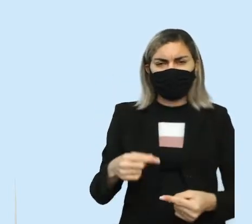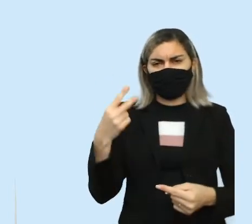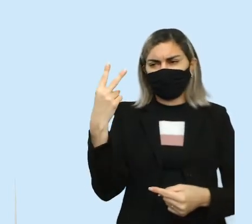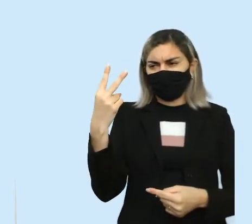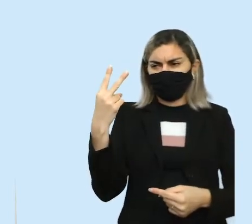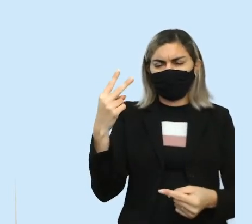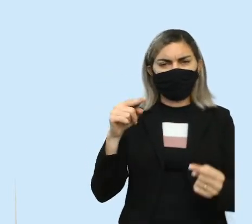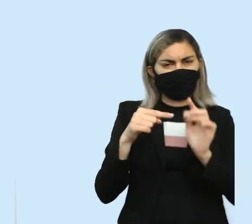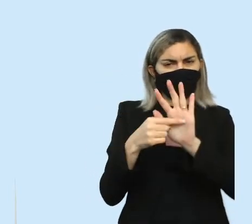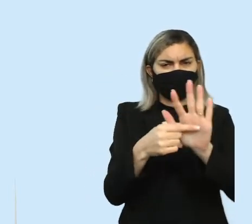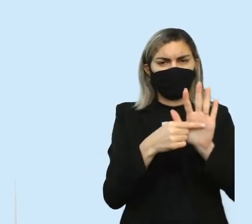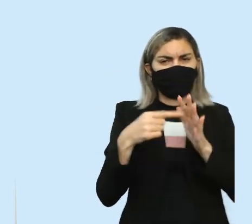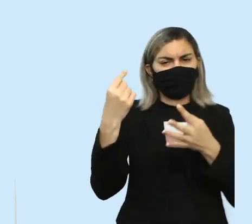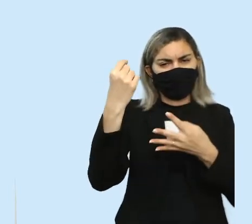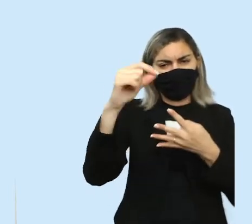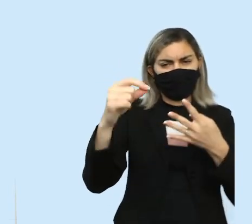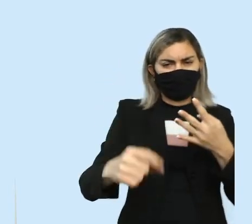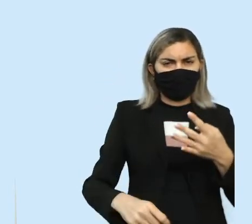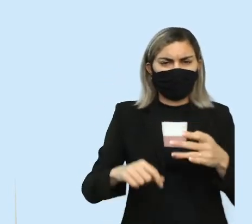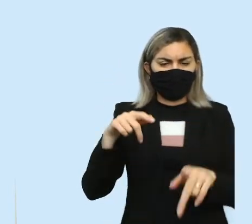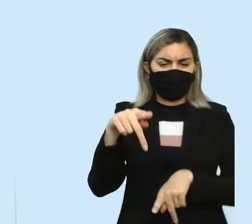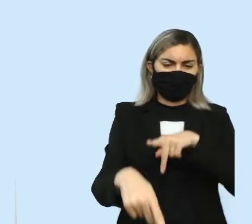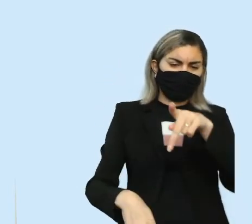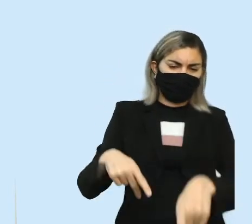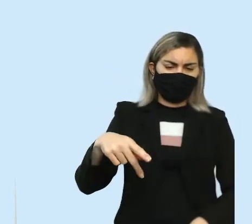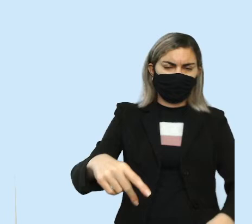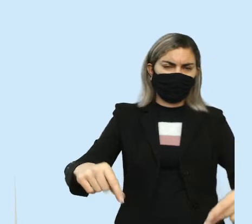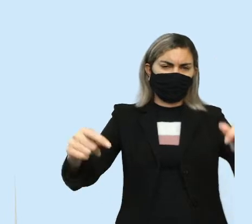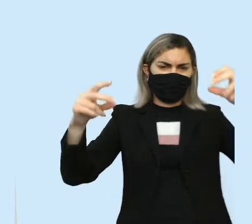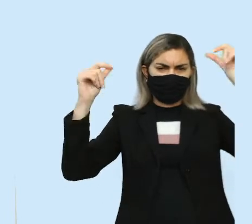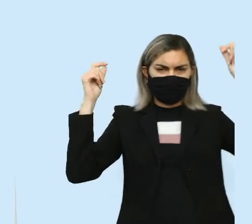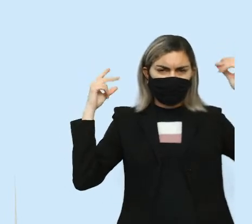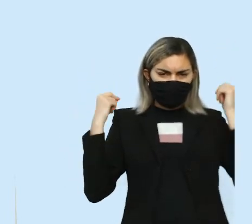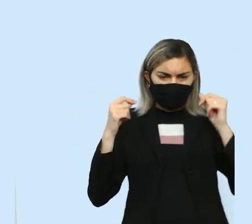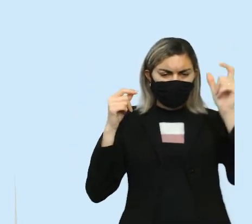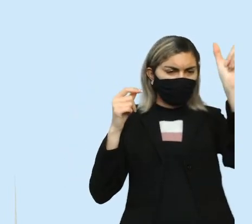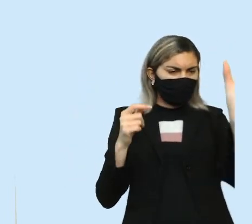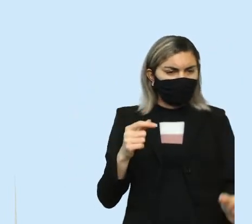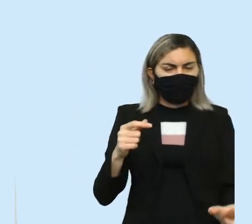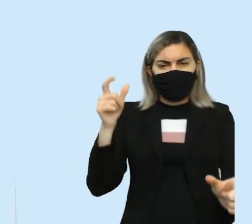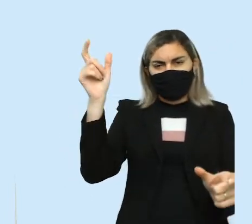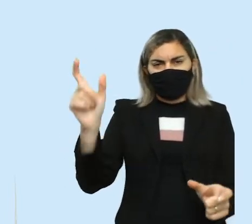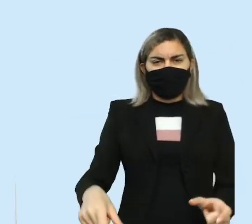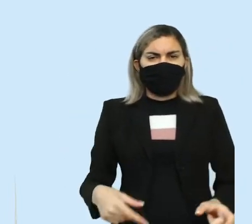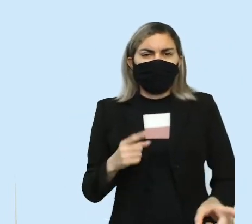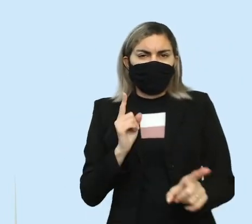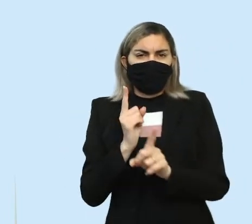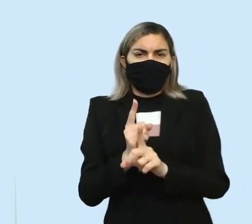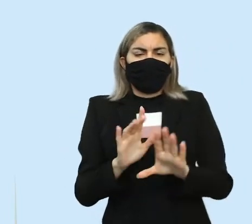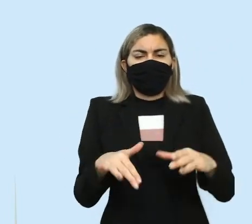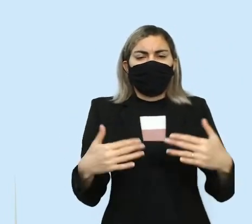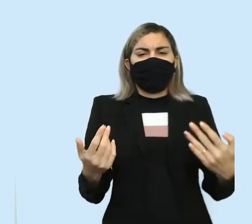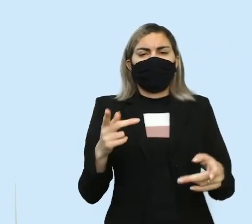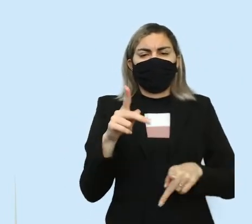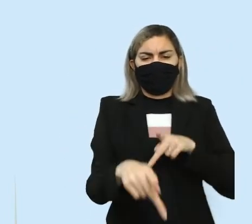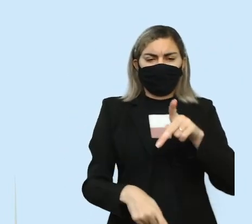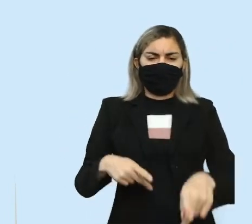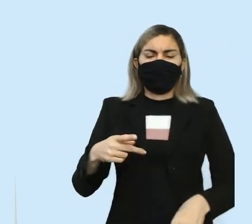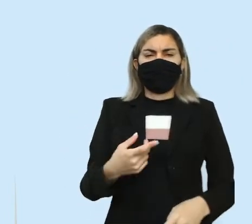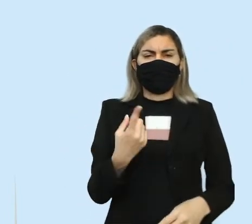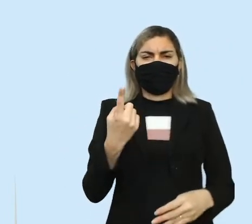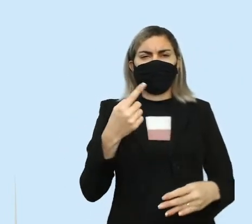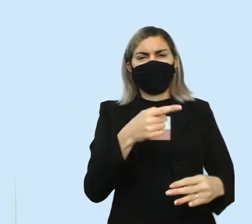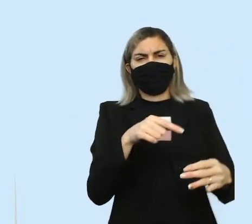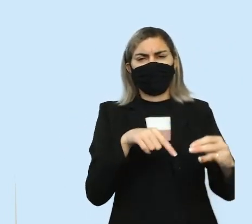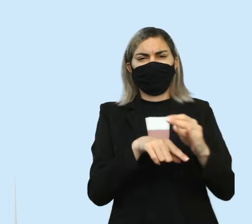2, que apresenta afirmação relativas ao povo da antiguidade, com a coluna 1, que identifica qual povo é esse. Então eu pergunto